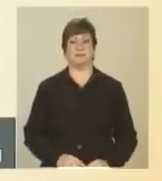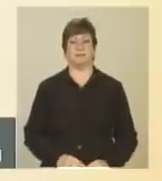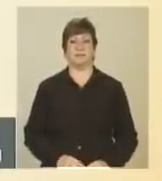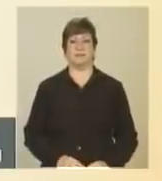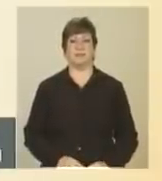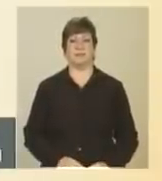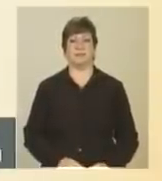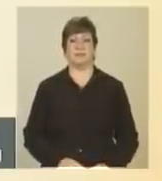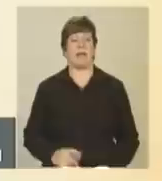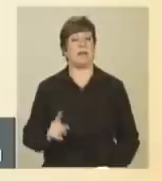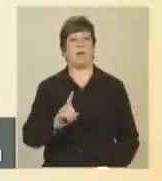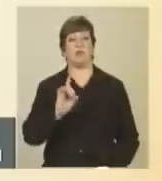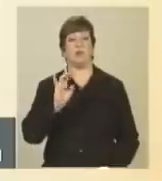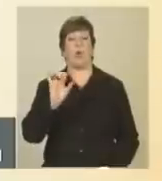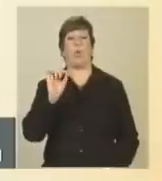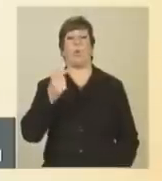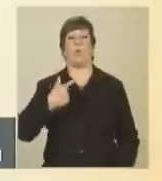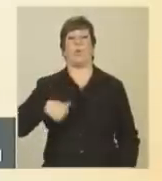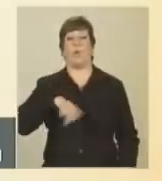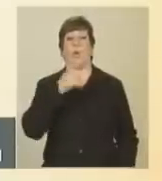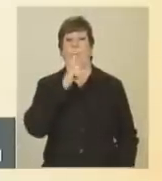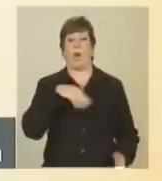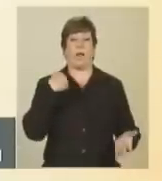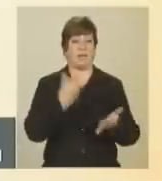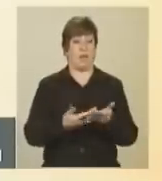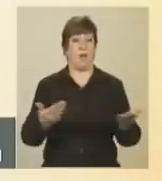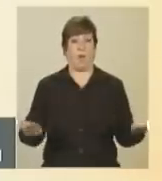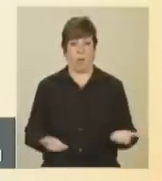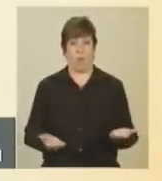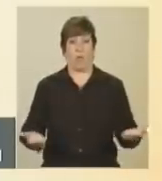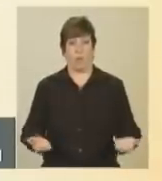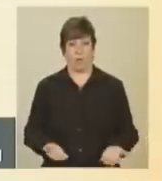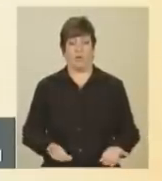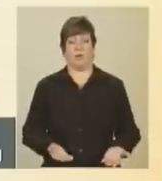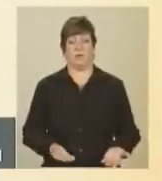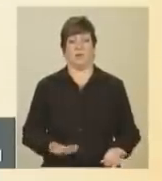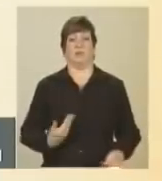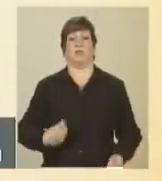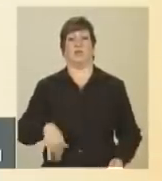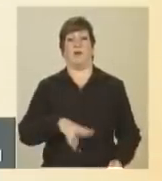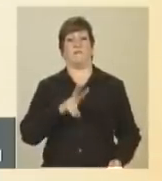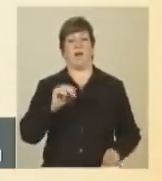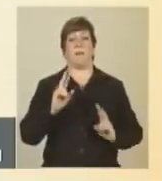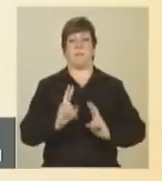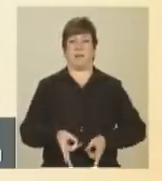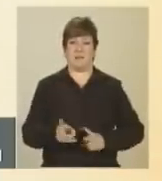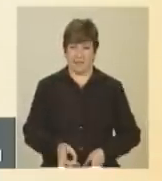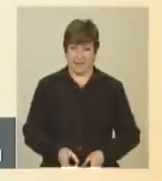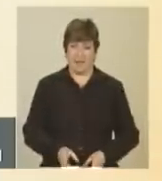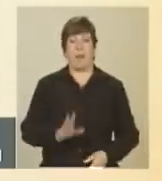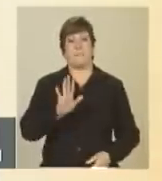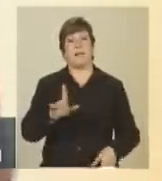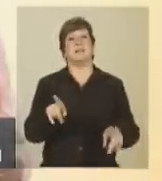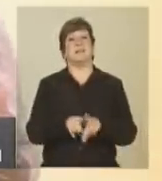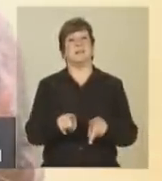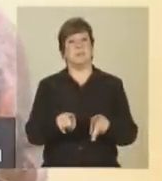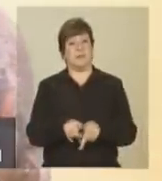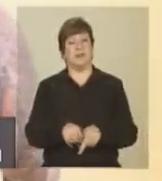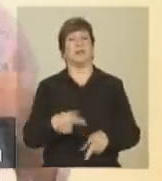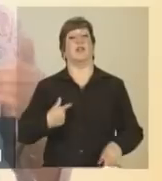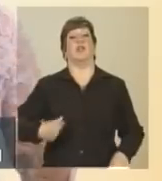que o que nós conseguimos até hoje, nós vamos manter, mas que